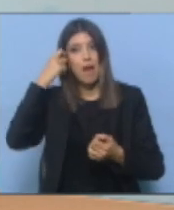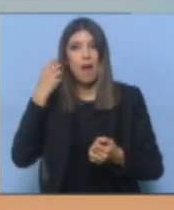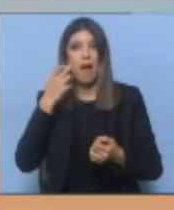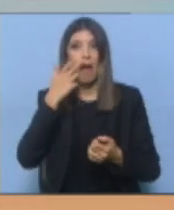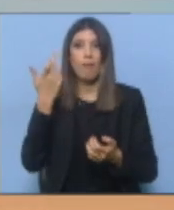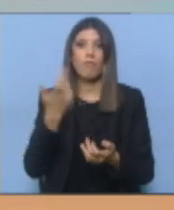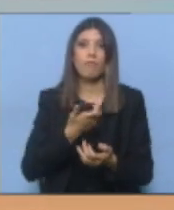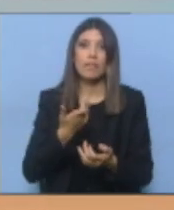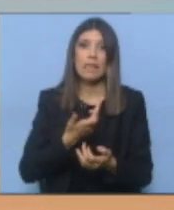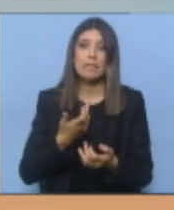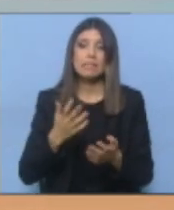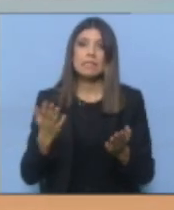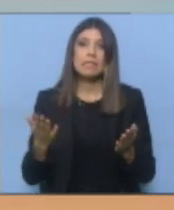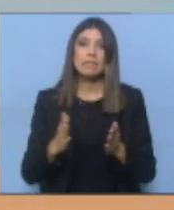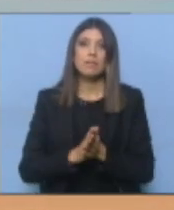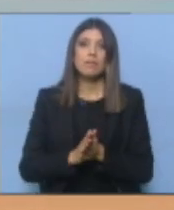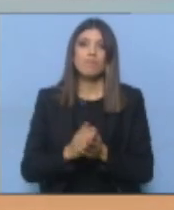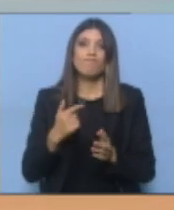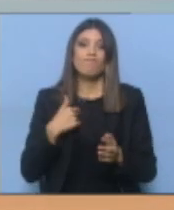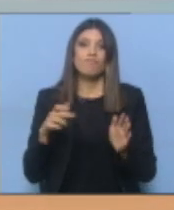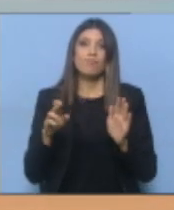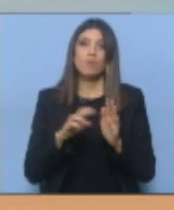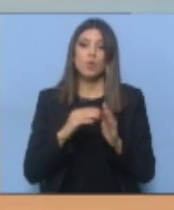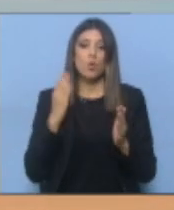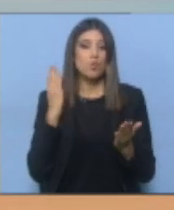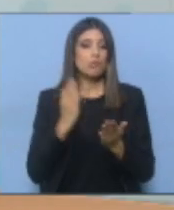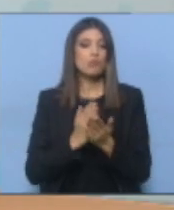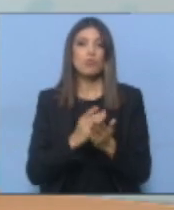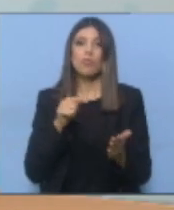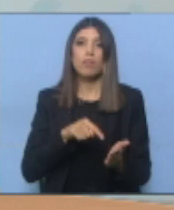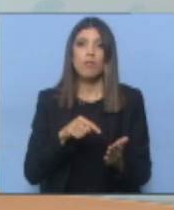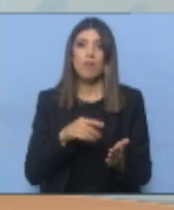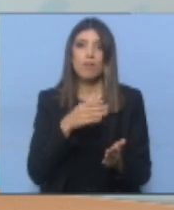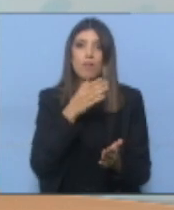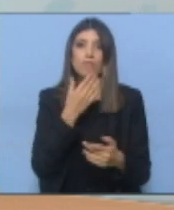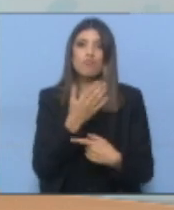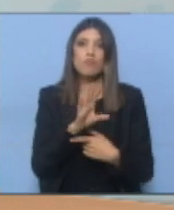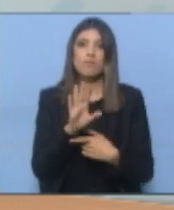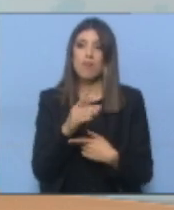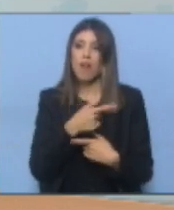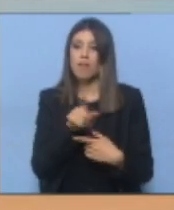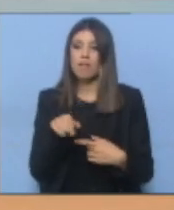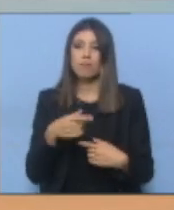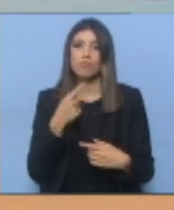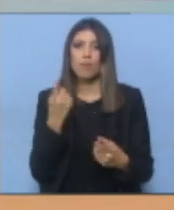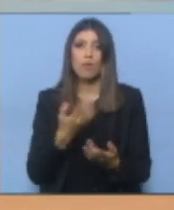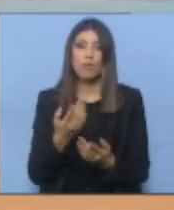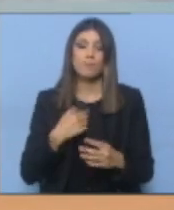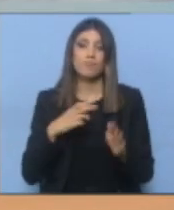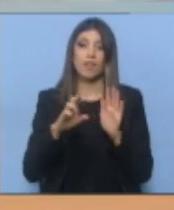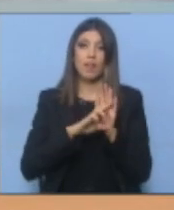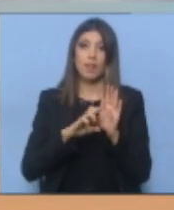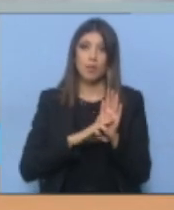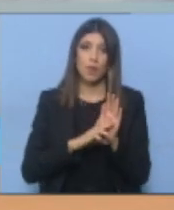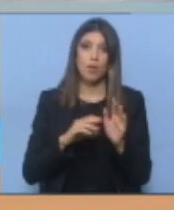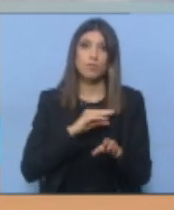fragilizada. O que é que este estudo nos vem mostrar neste momento? Este relatório faz parte de um programa